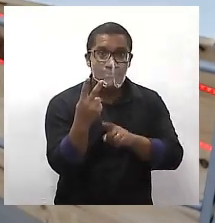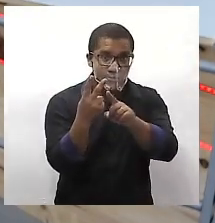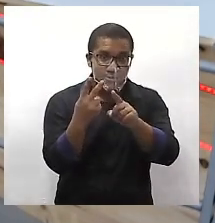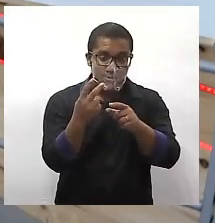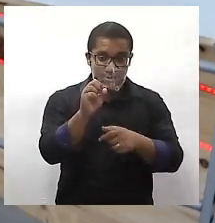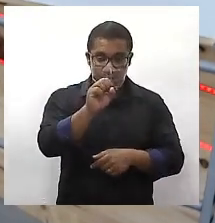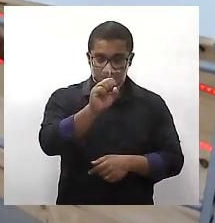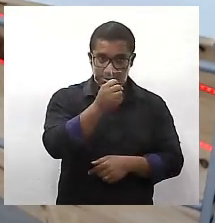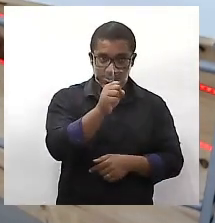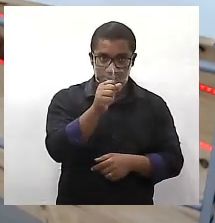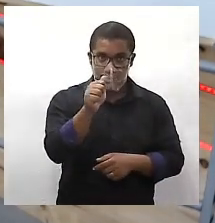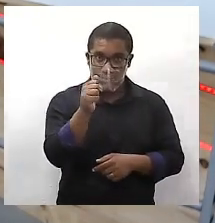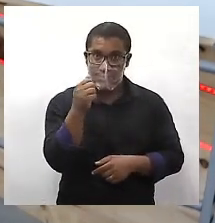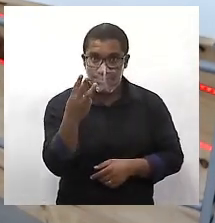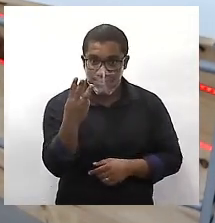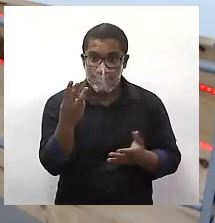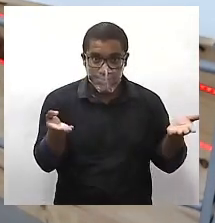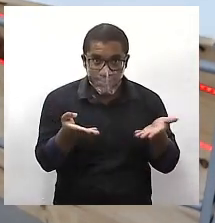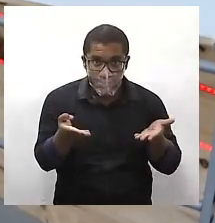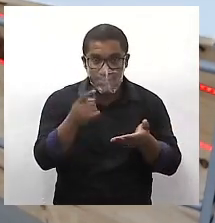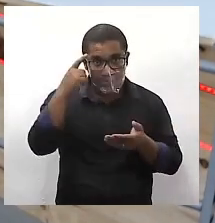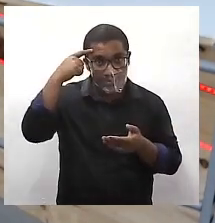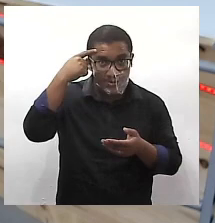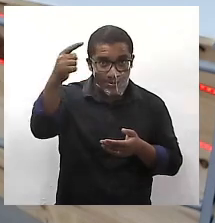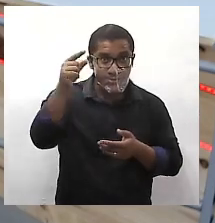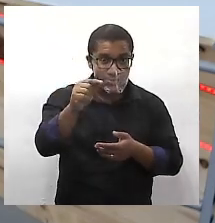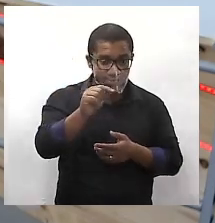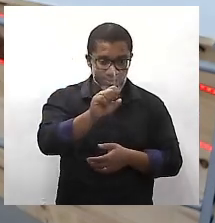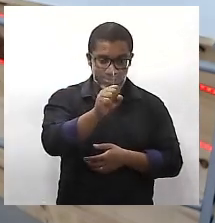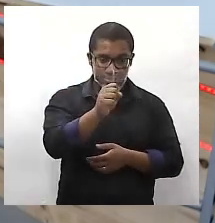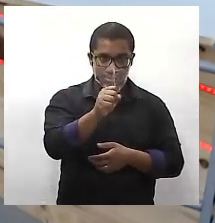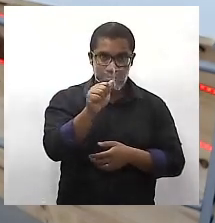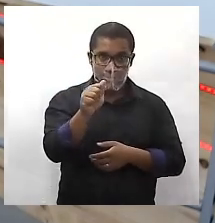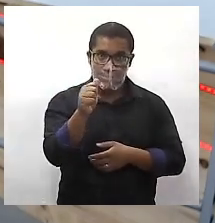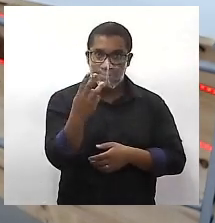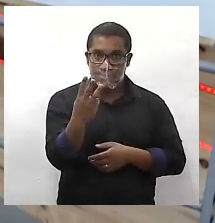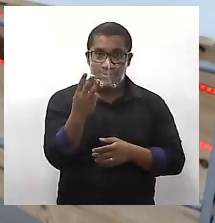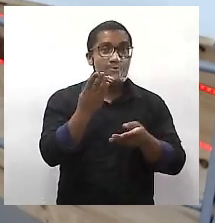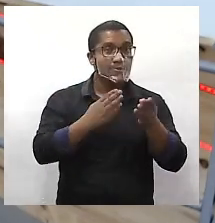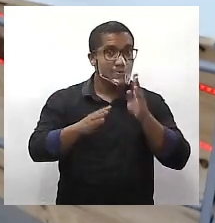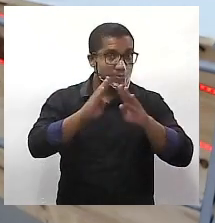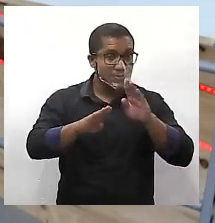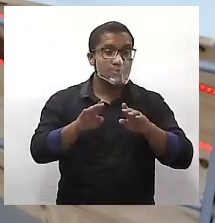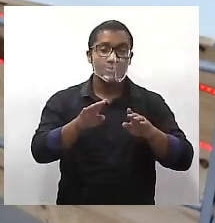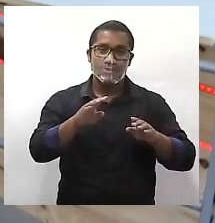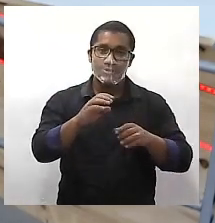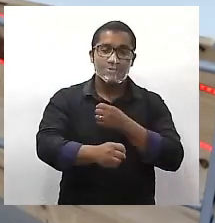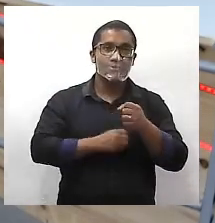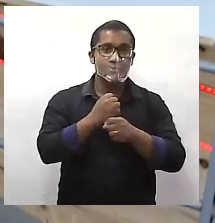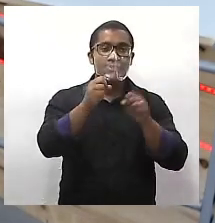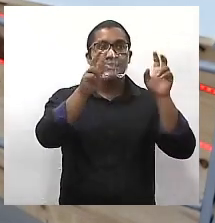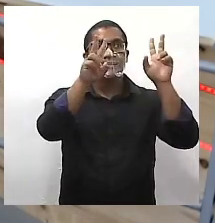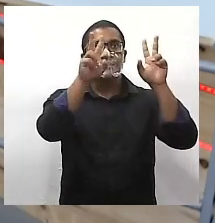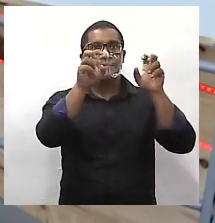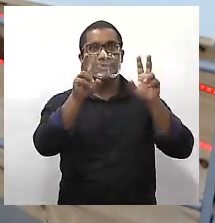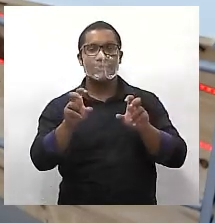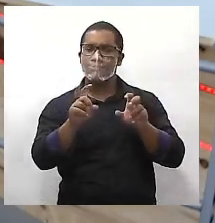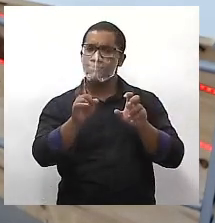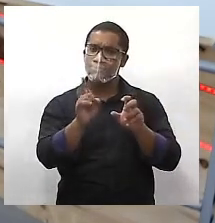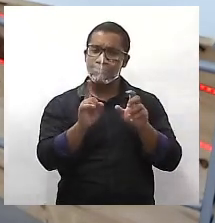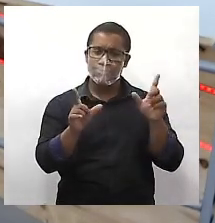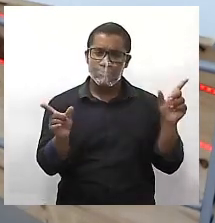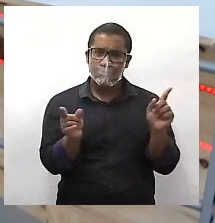o SSA 3 agora, lembrem que o SSA 3 de Biologia é o ano que tem menos assunto, tá? É